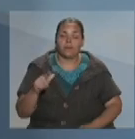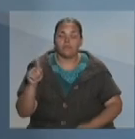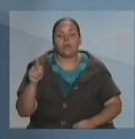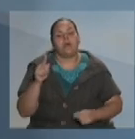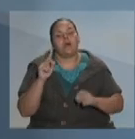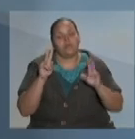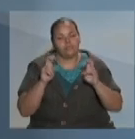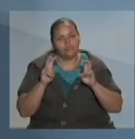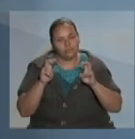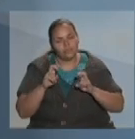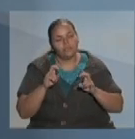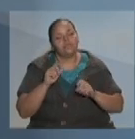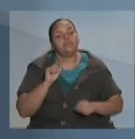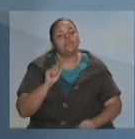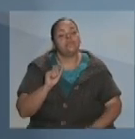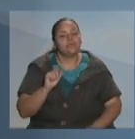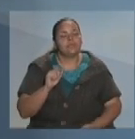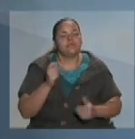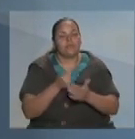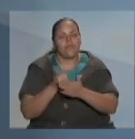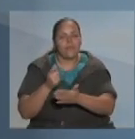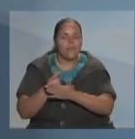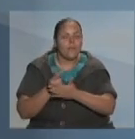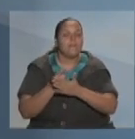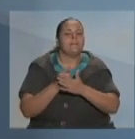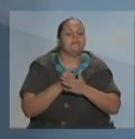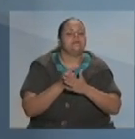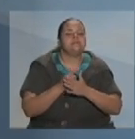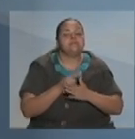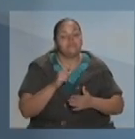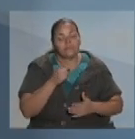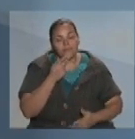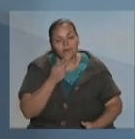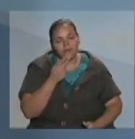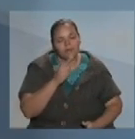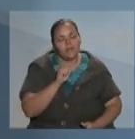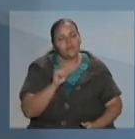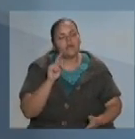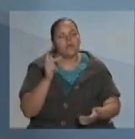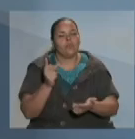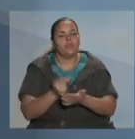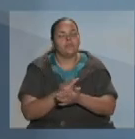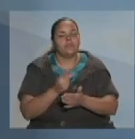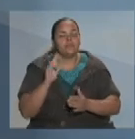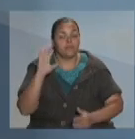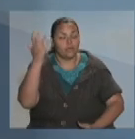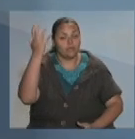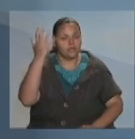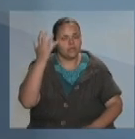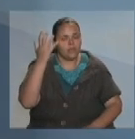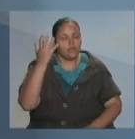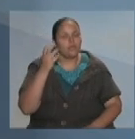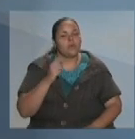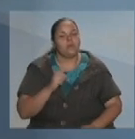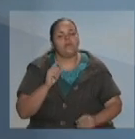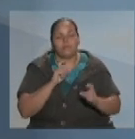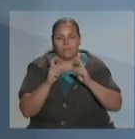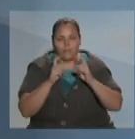sobre esse assunto, inclusive para falar um pouquinho mais sobre a questão das compras compartilhadas e falar um pouquinho mais do que aconteceu no ciclo de